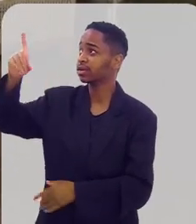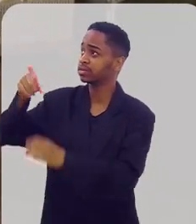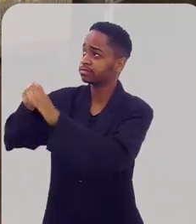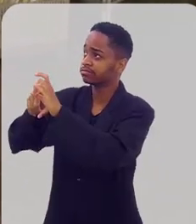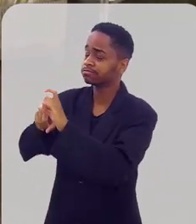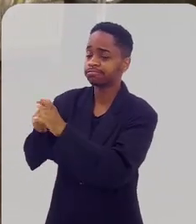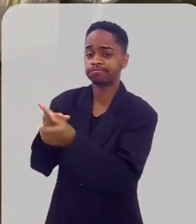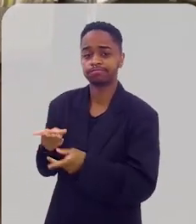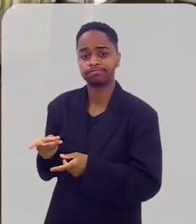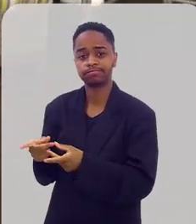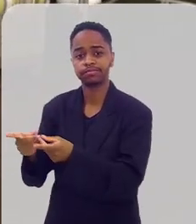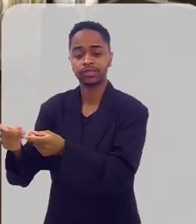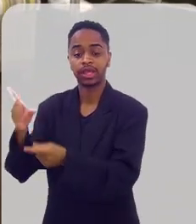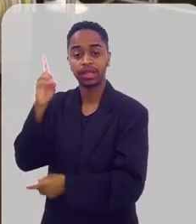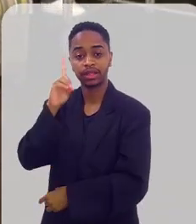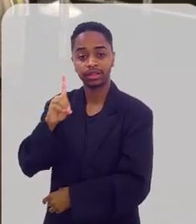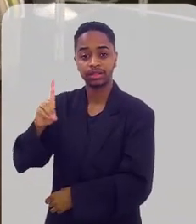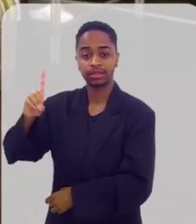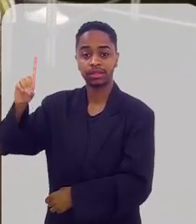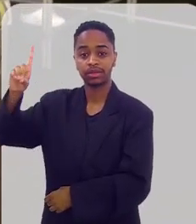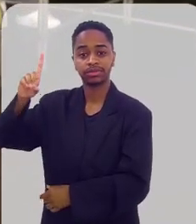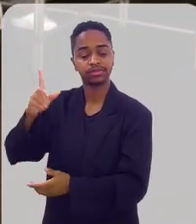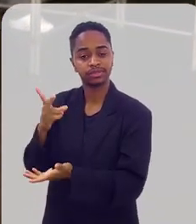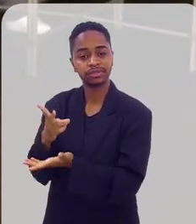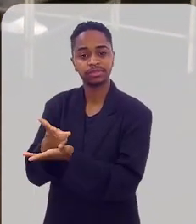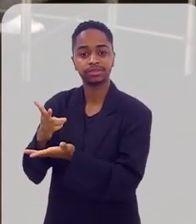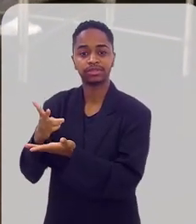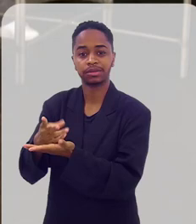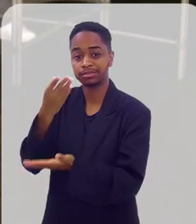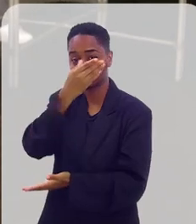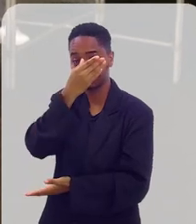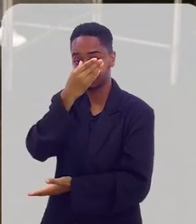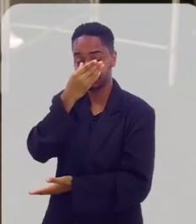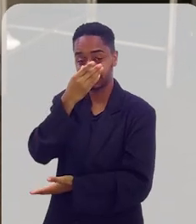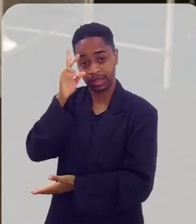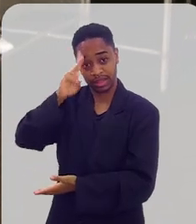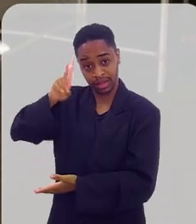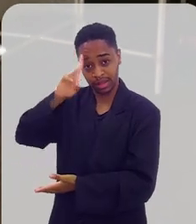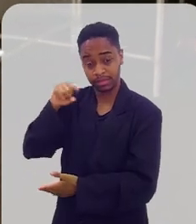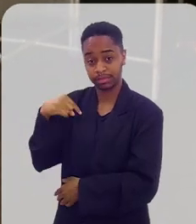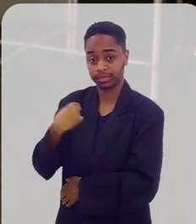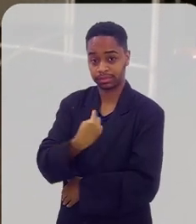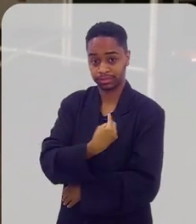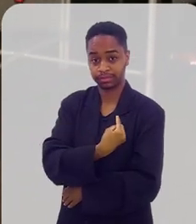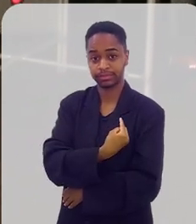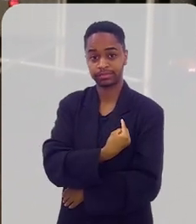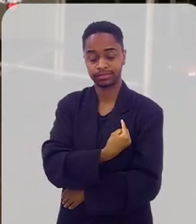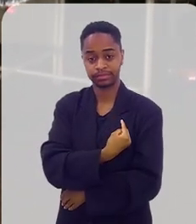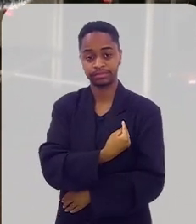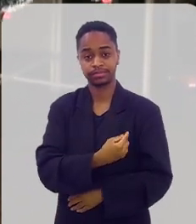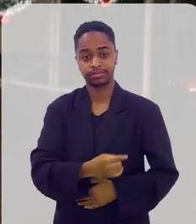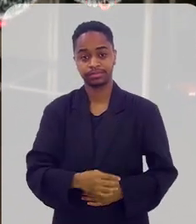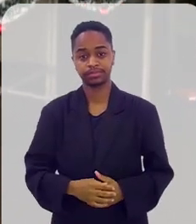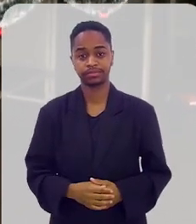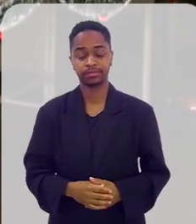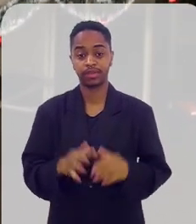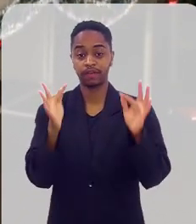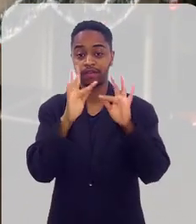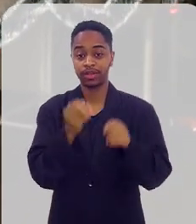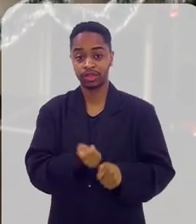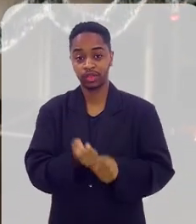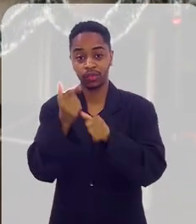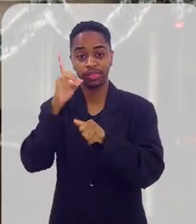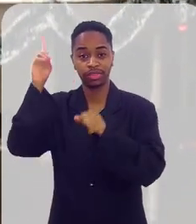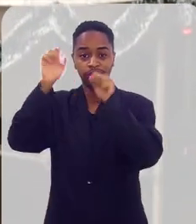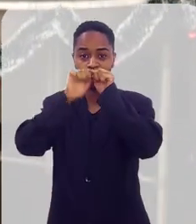depender. O Deus da providência dos seus não vai se esquecer. Não, não, não. Feliz ano novo,